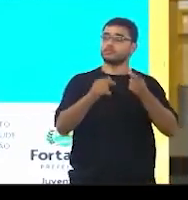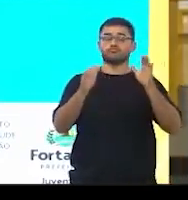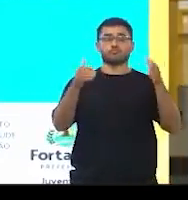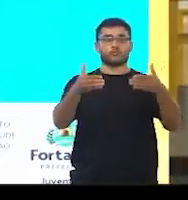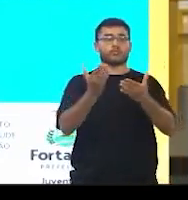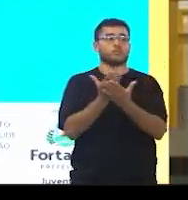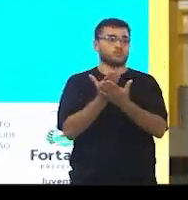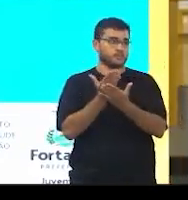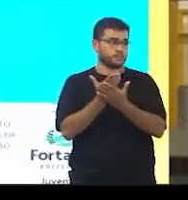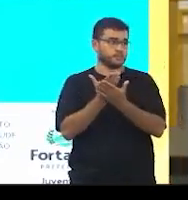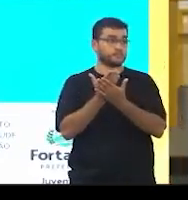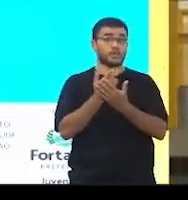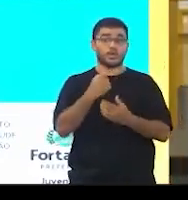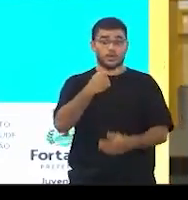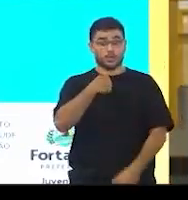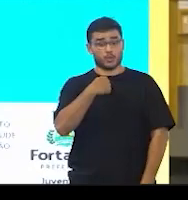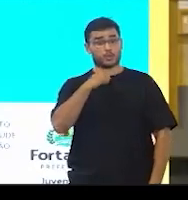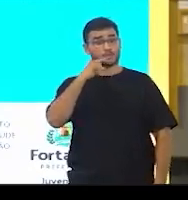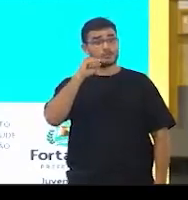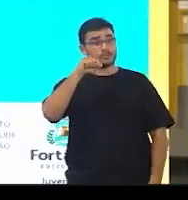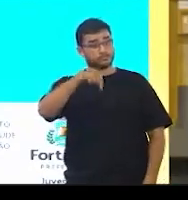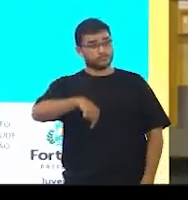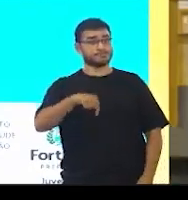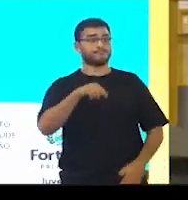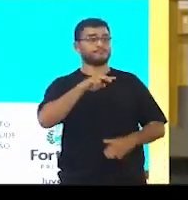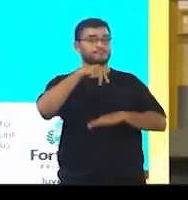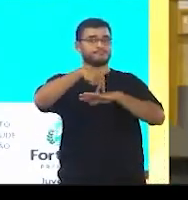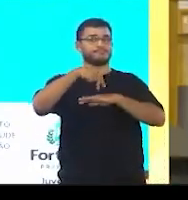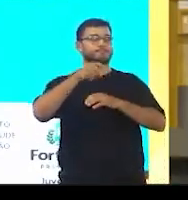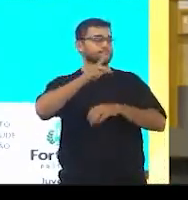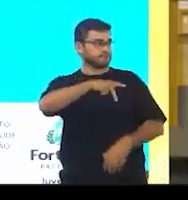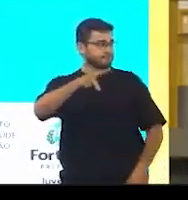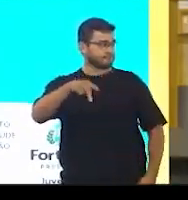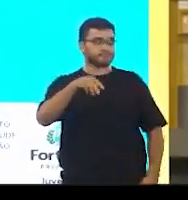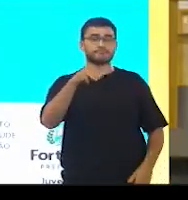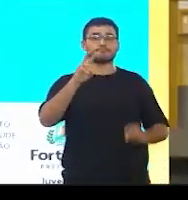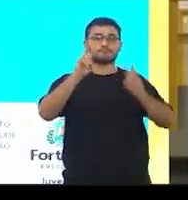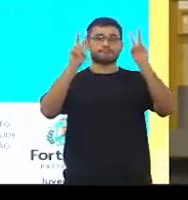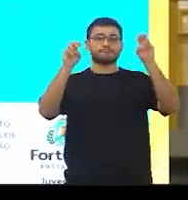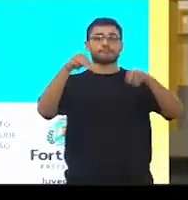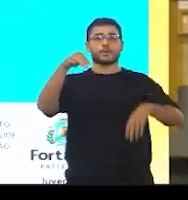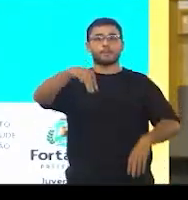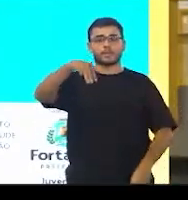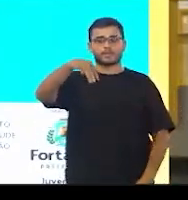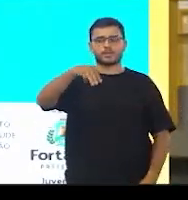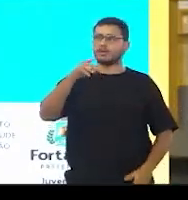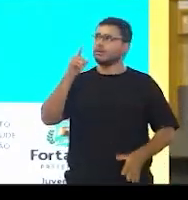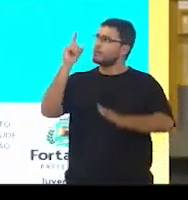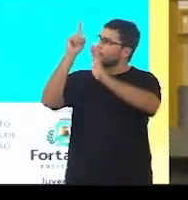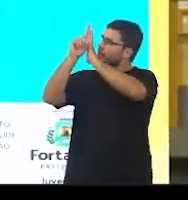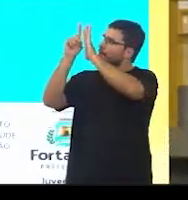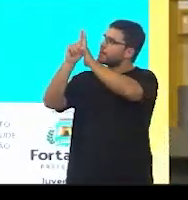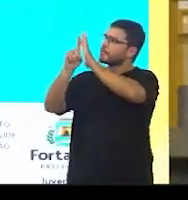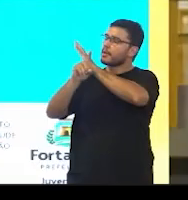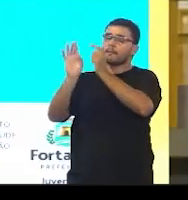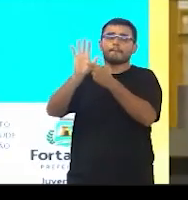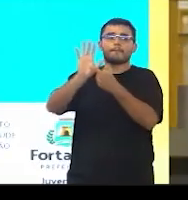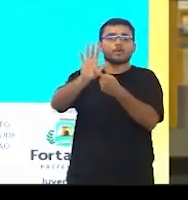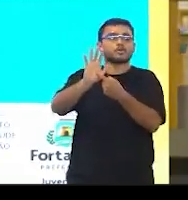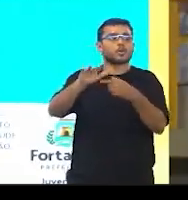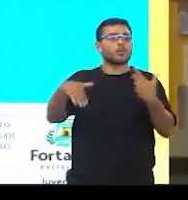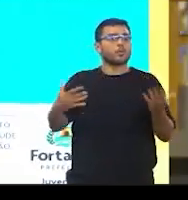matemática, eu vou estar com o Sâmio, falando sobre coisas importantes, dicas, como escolher as melhores questões da prova. E